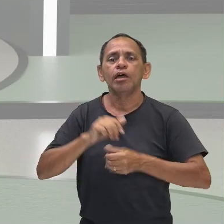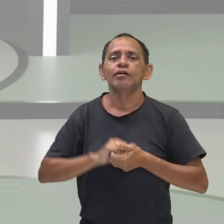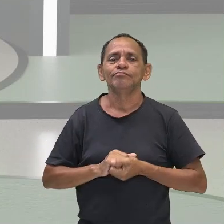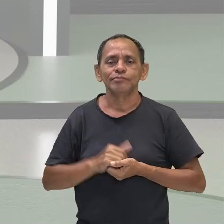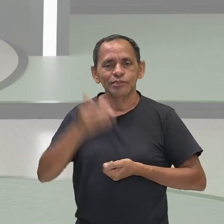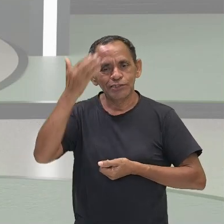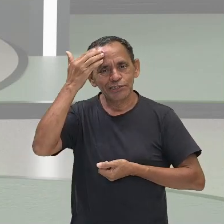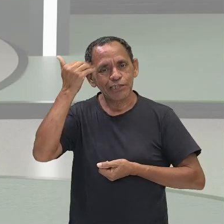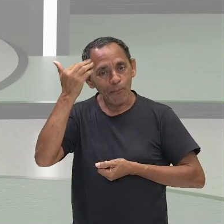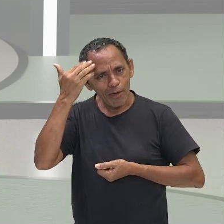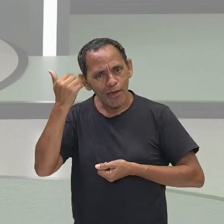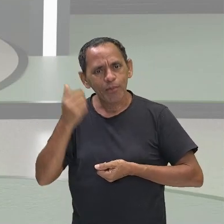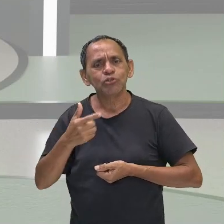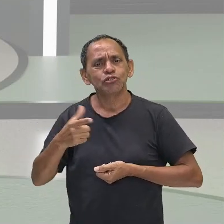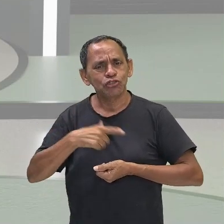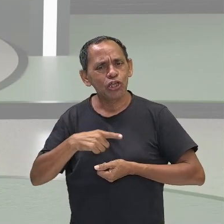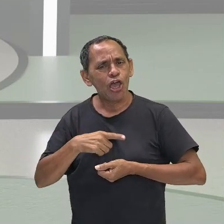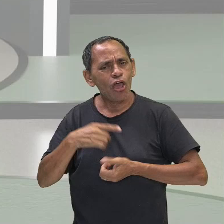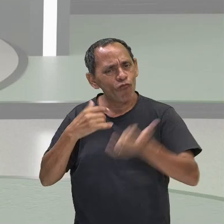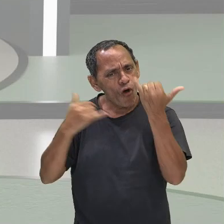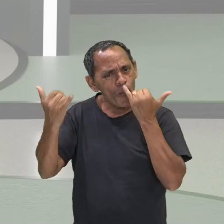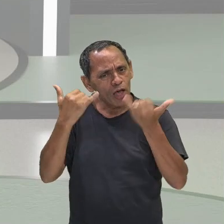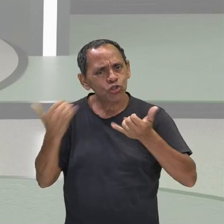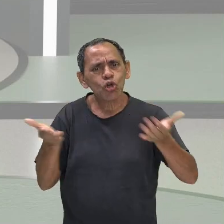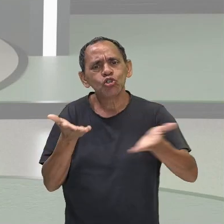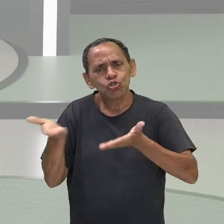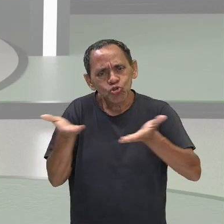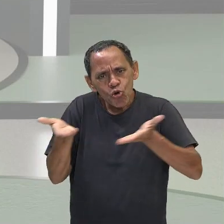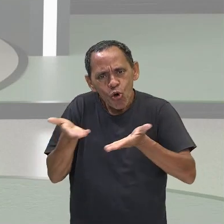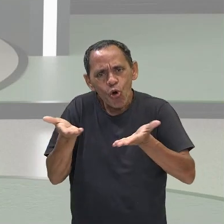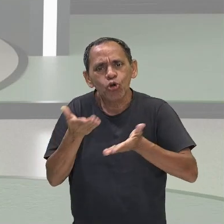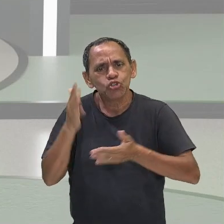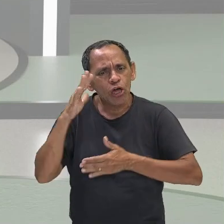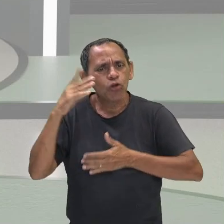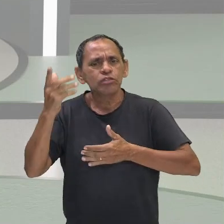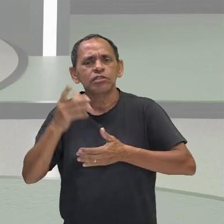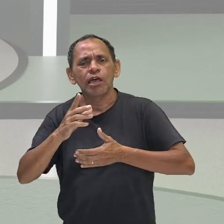mais informações, que eles vão alterar